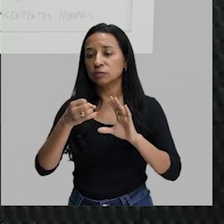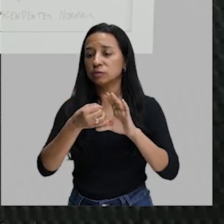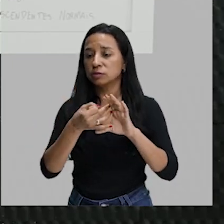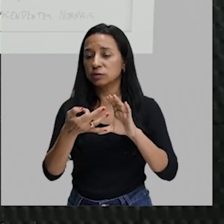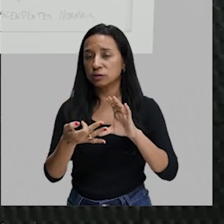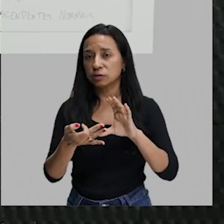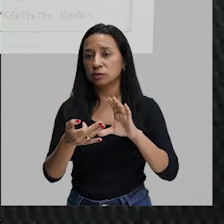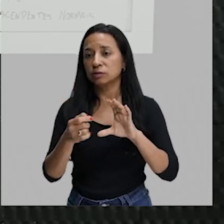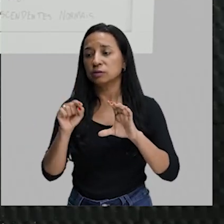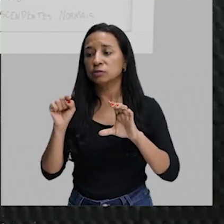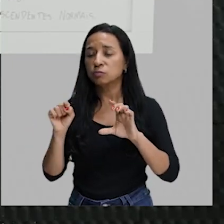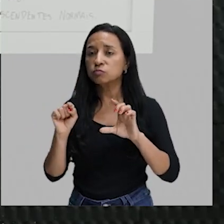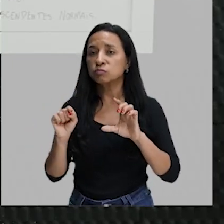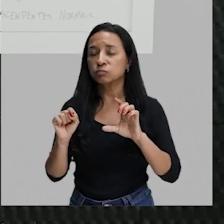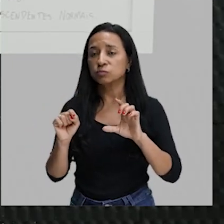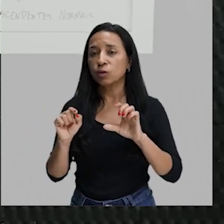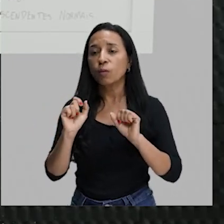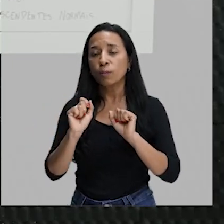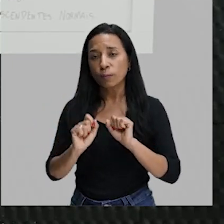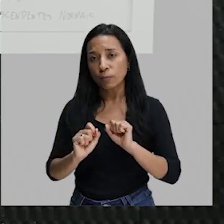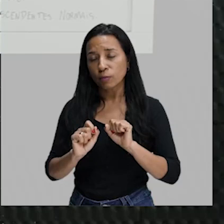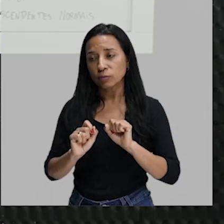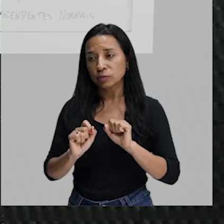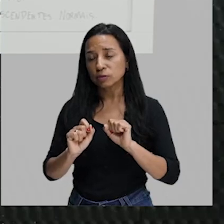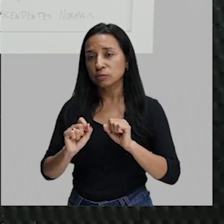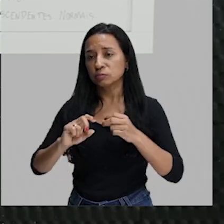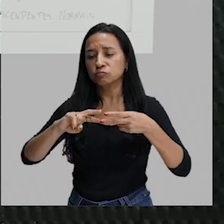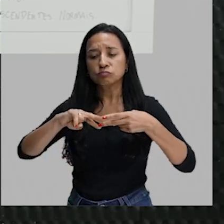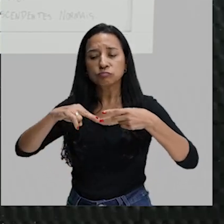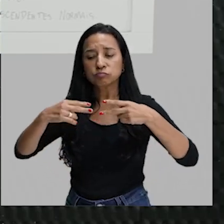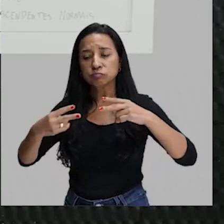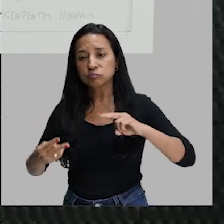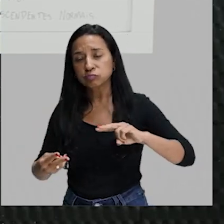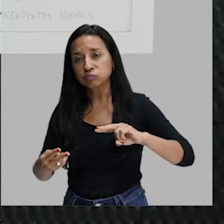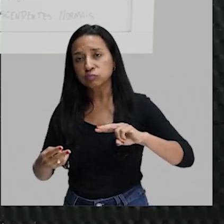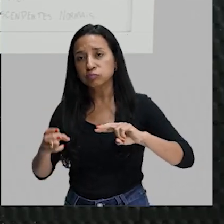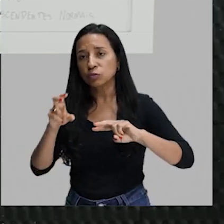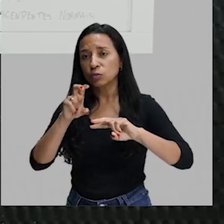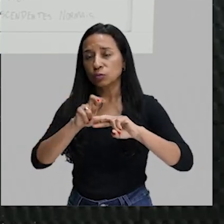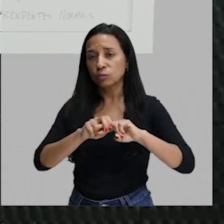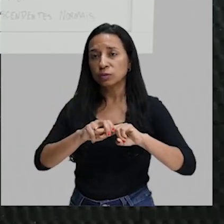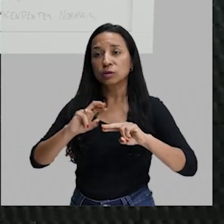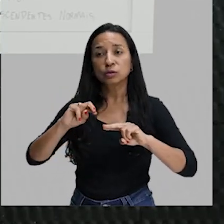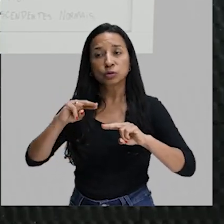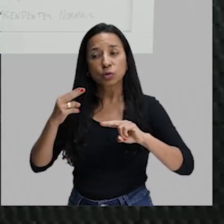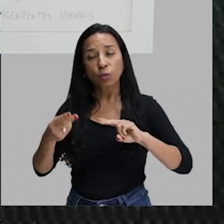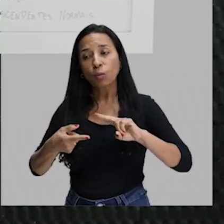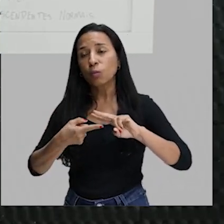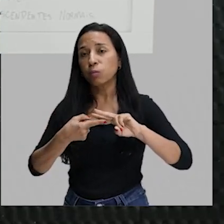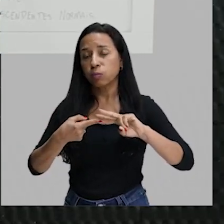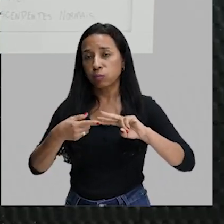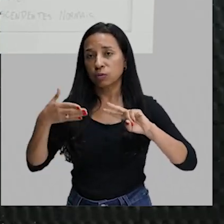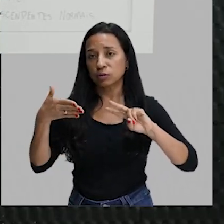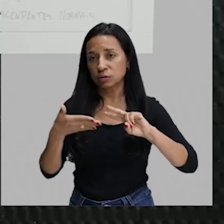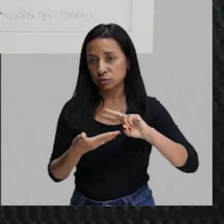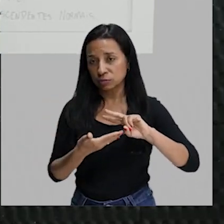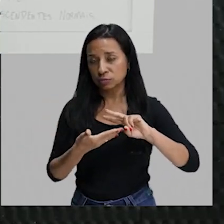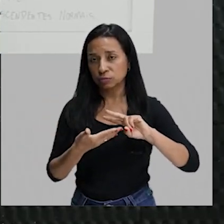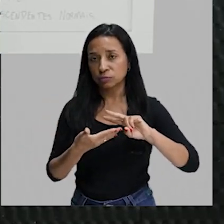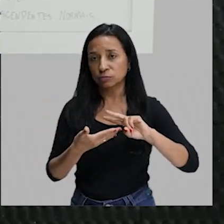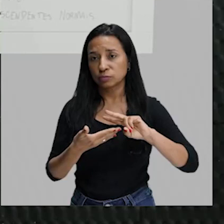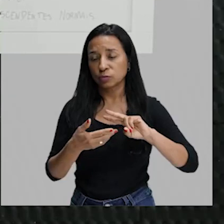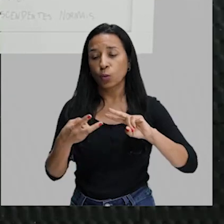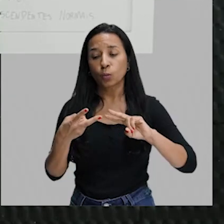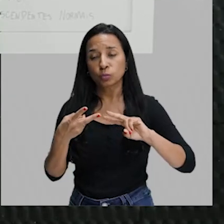autossômicas, elas podem ser dominantes ou recessivas. Né, pessoal? Pode apresentar alelo dominante ou